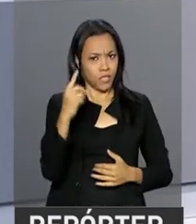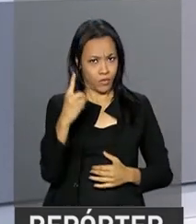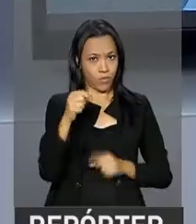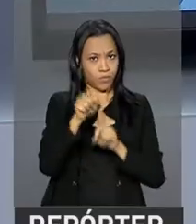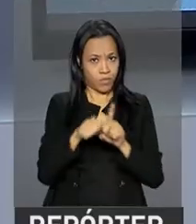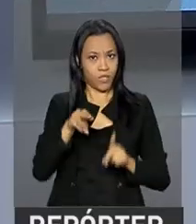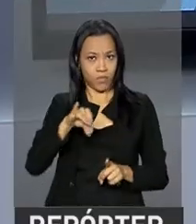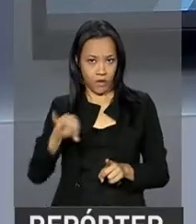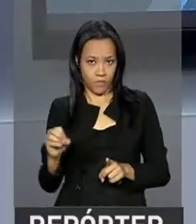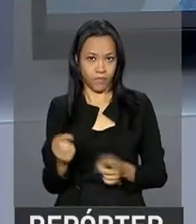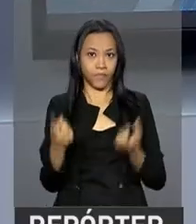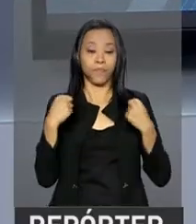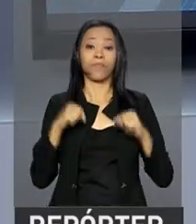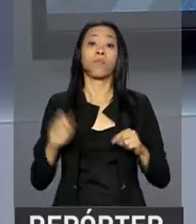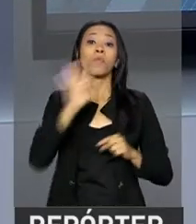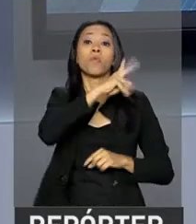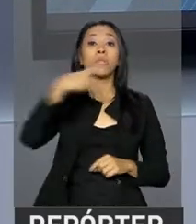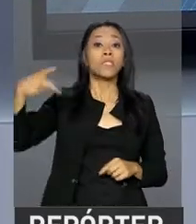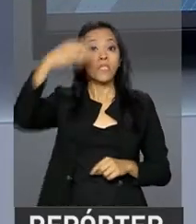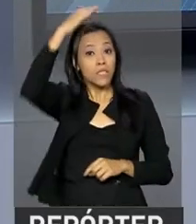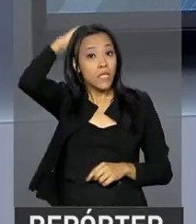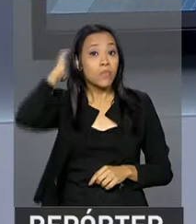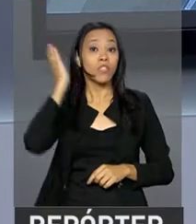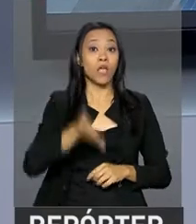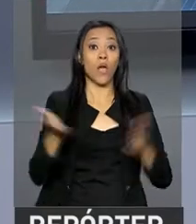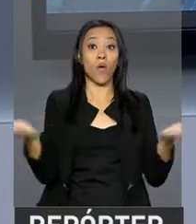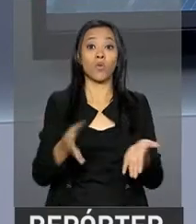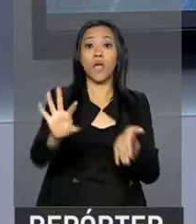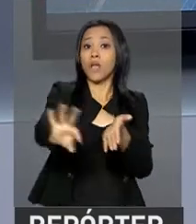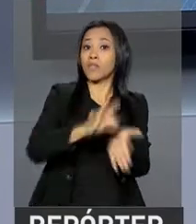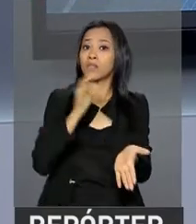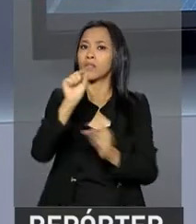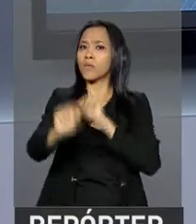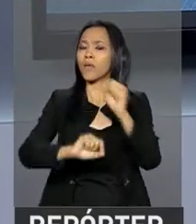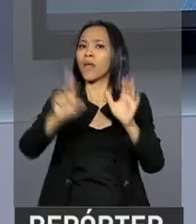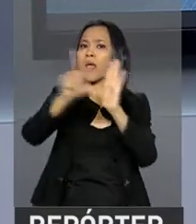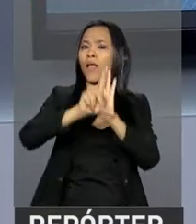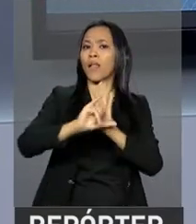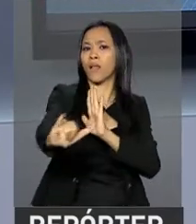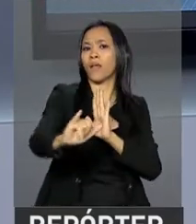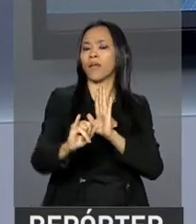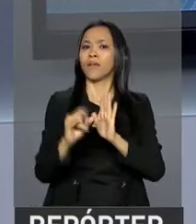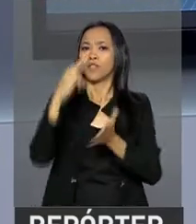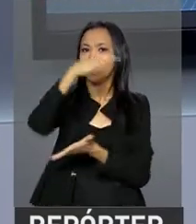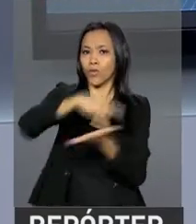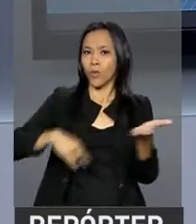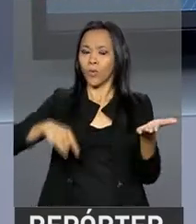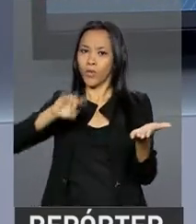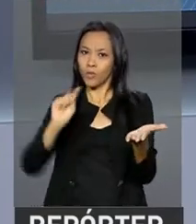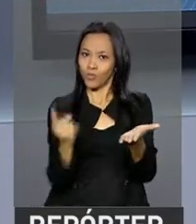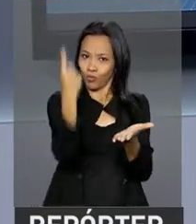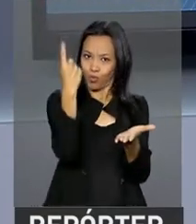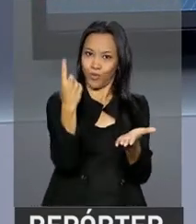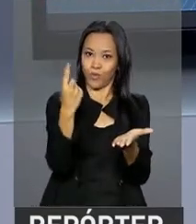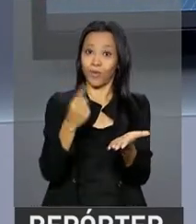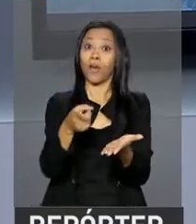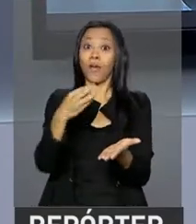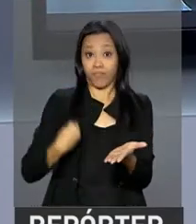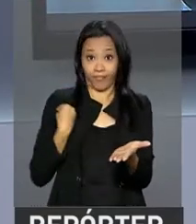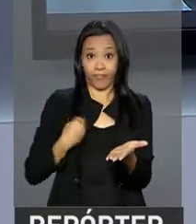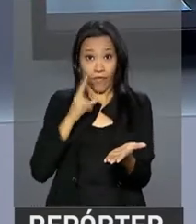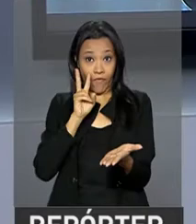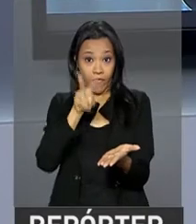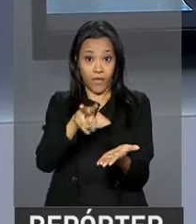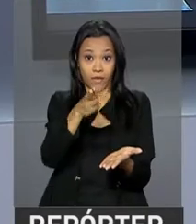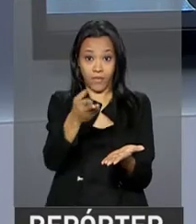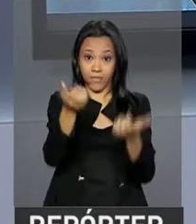maio o presidente michel temer sanciona hoje a lei do documento de identidade única do cidadão ao vivo direto do palácio do